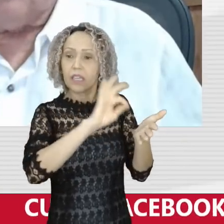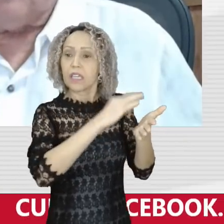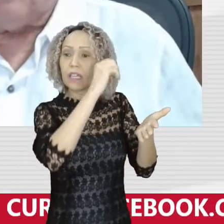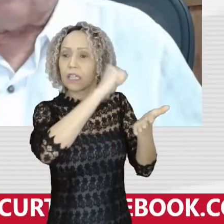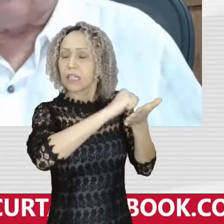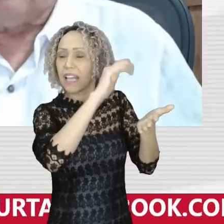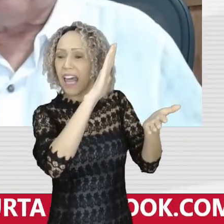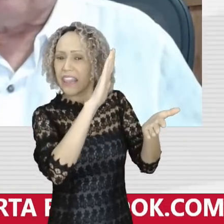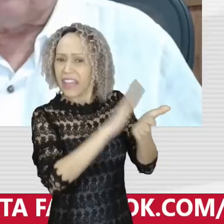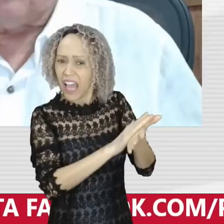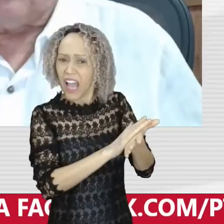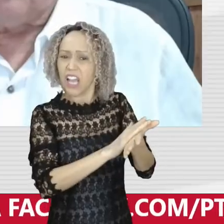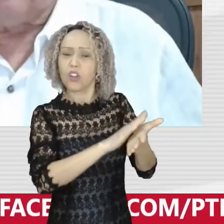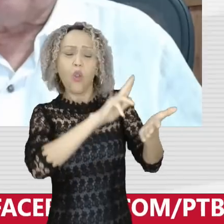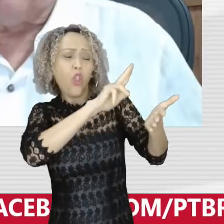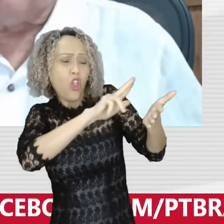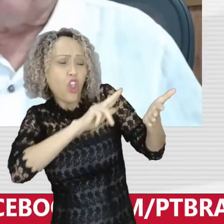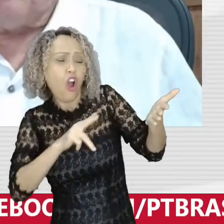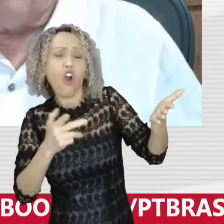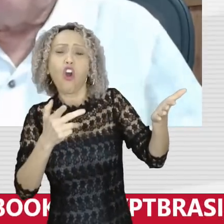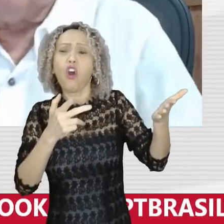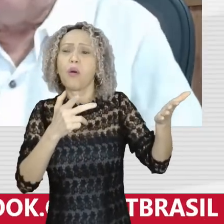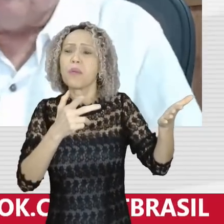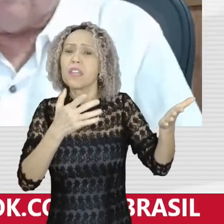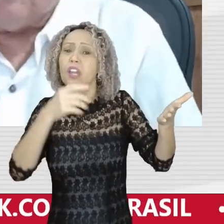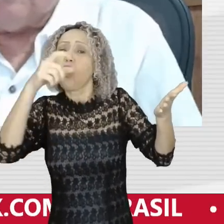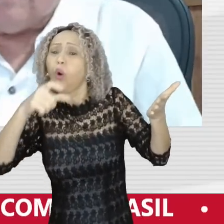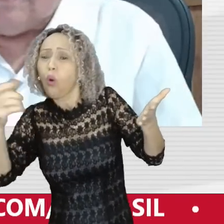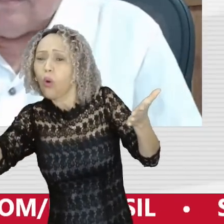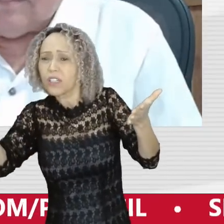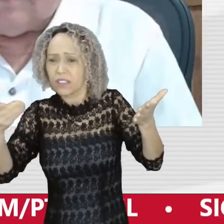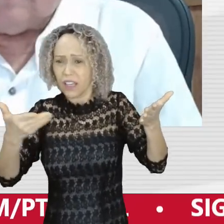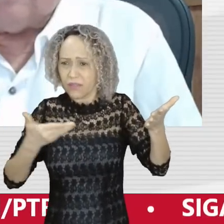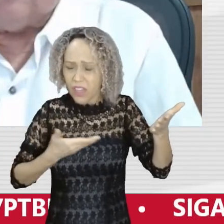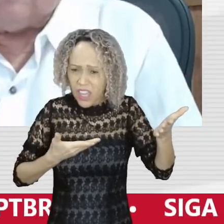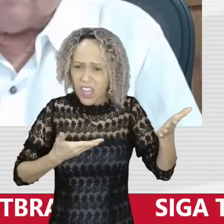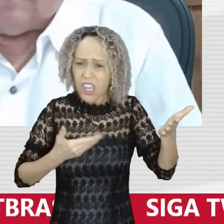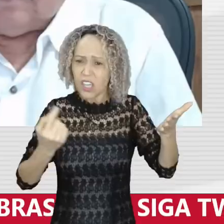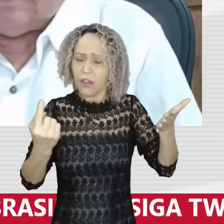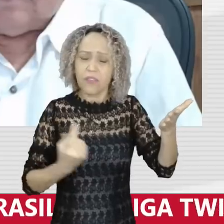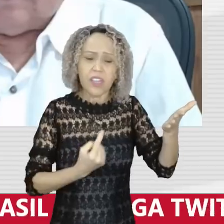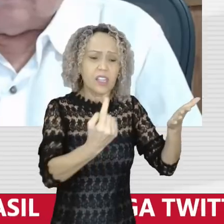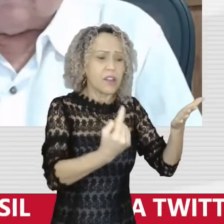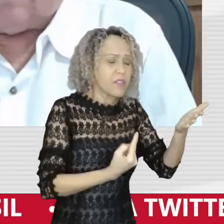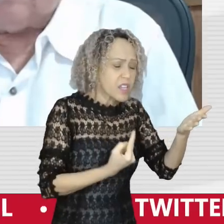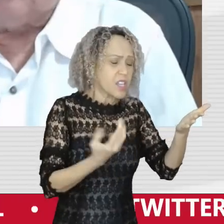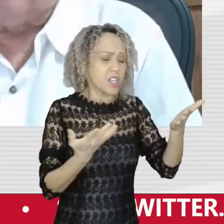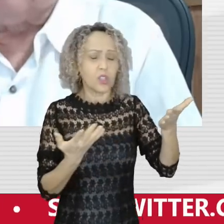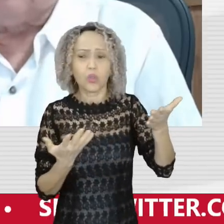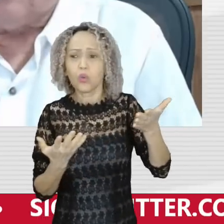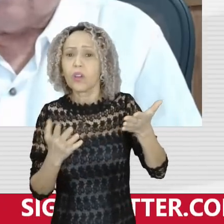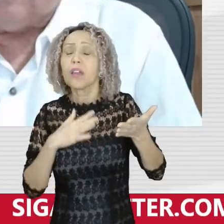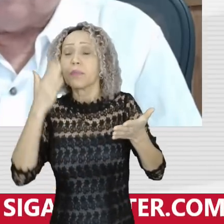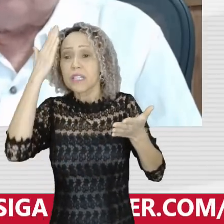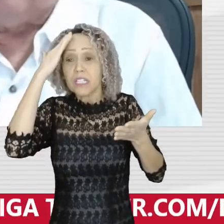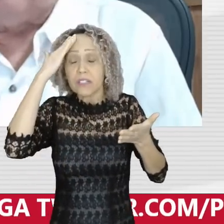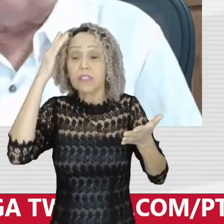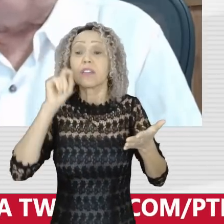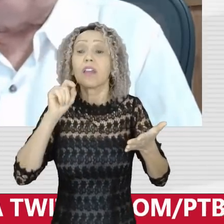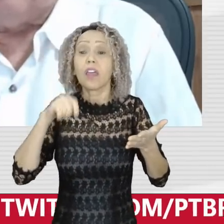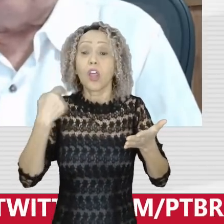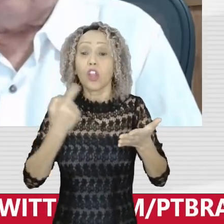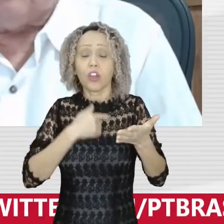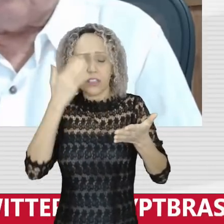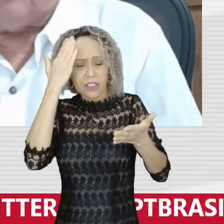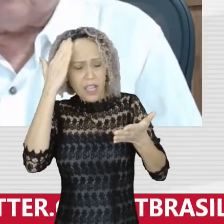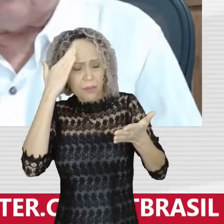se não precisa, porque precisando a gente vai ter que distribuir essas pessoas e já indicar para onde irão, com quem vão